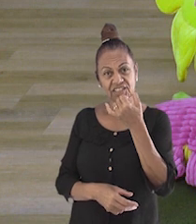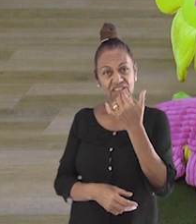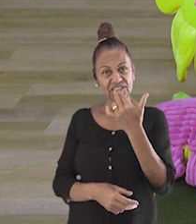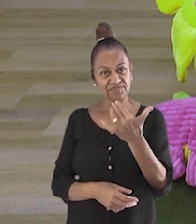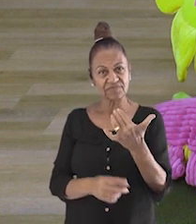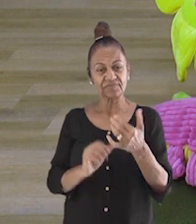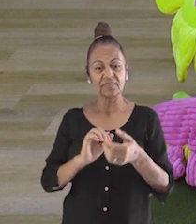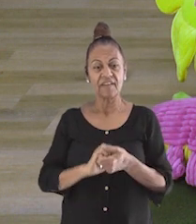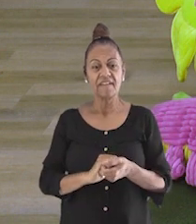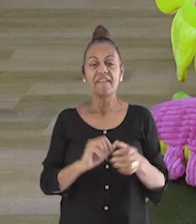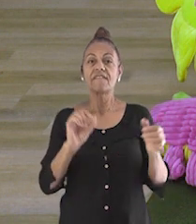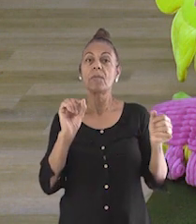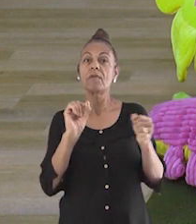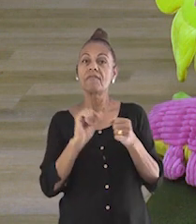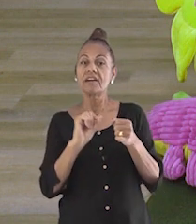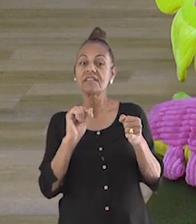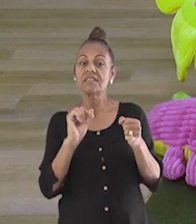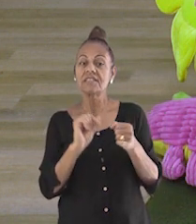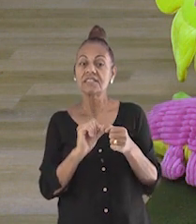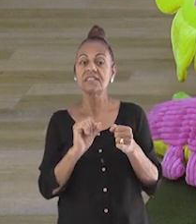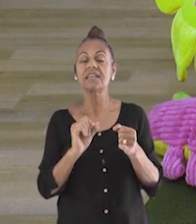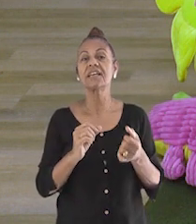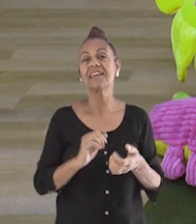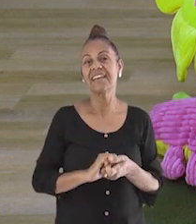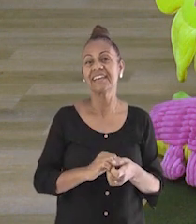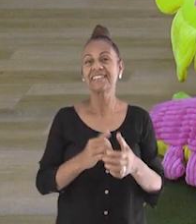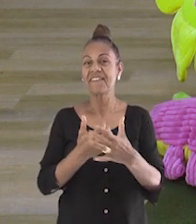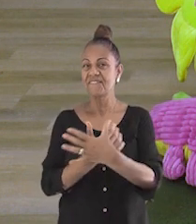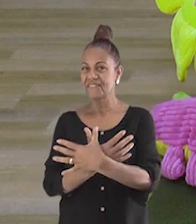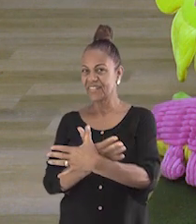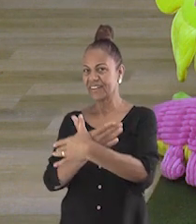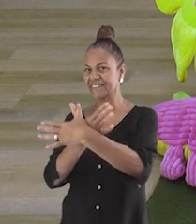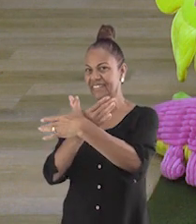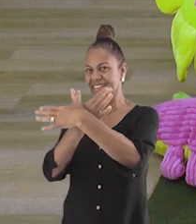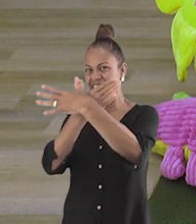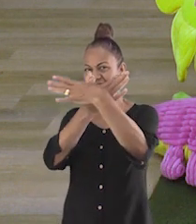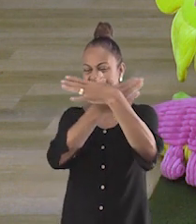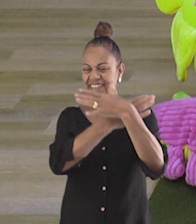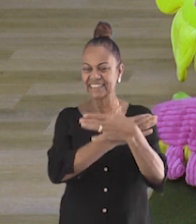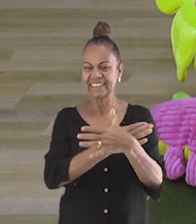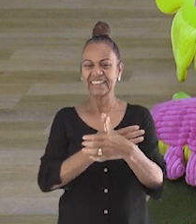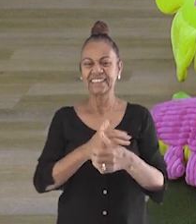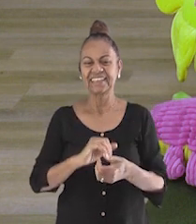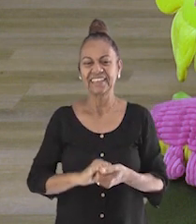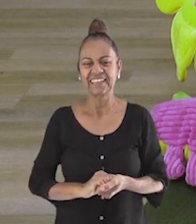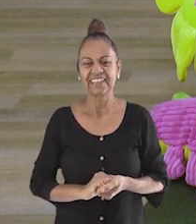cola e canetinha. Vamos fazer essa